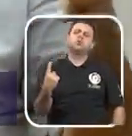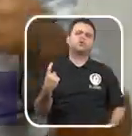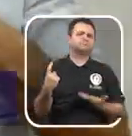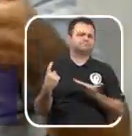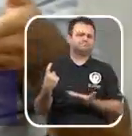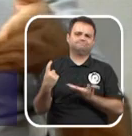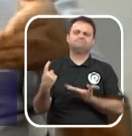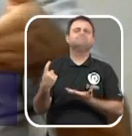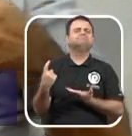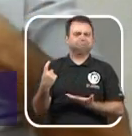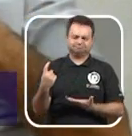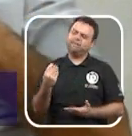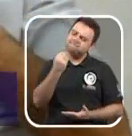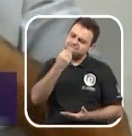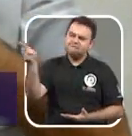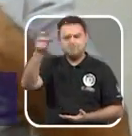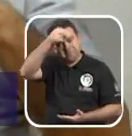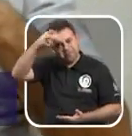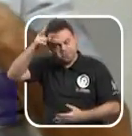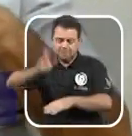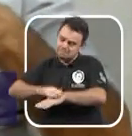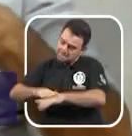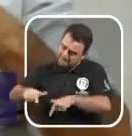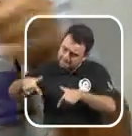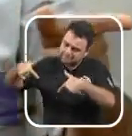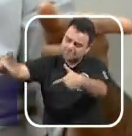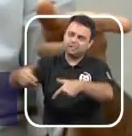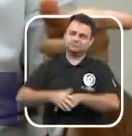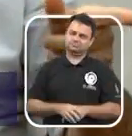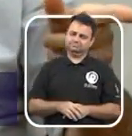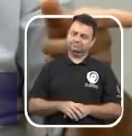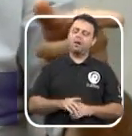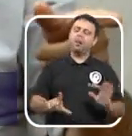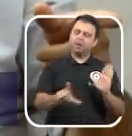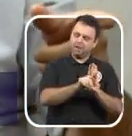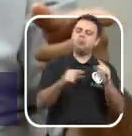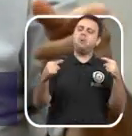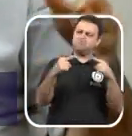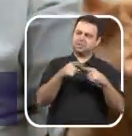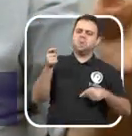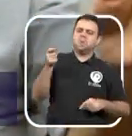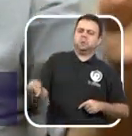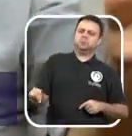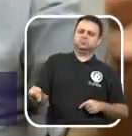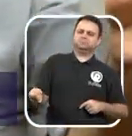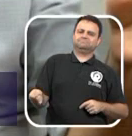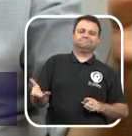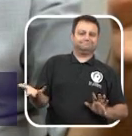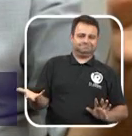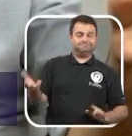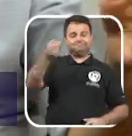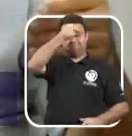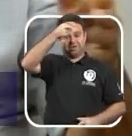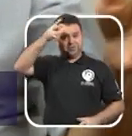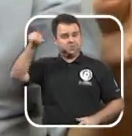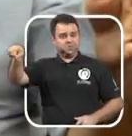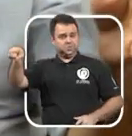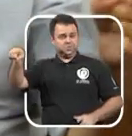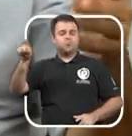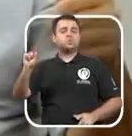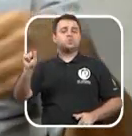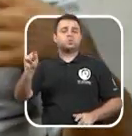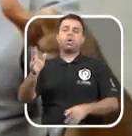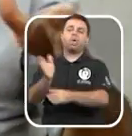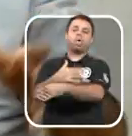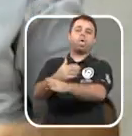É o poder público que tem que agir. Então, a nossa lei está valendo e a prefeitura não estava fazendo